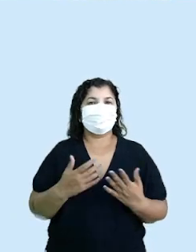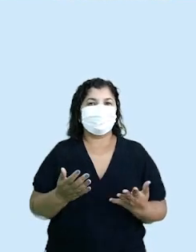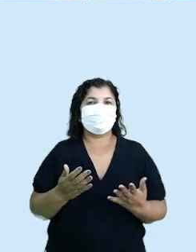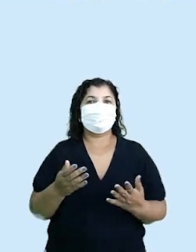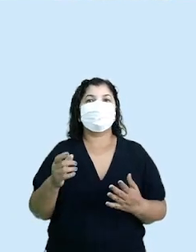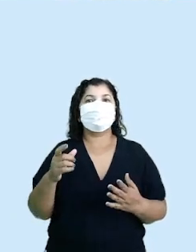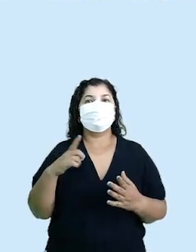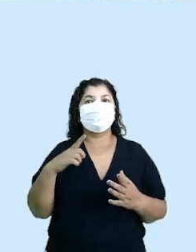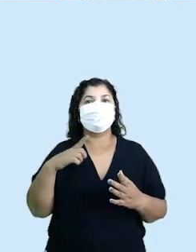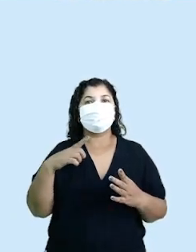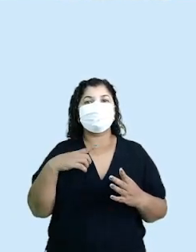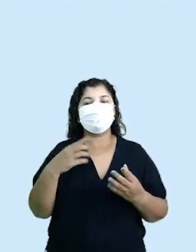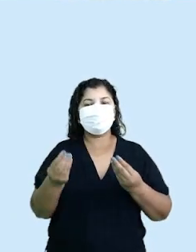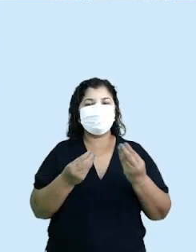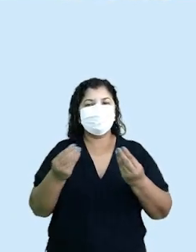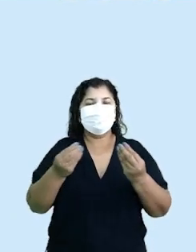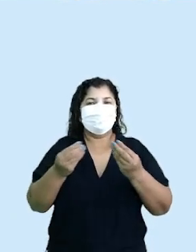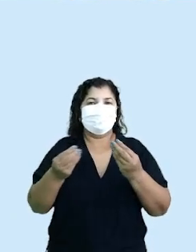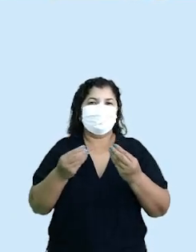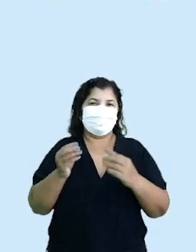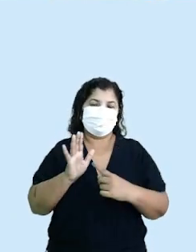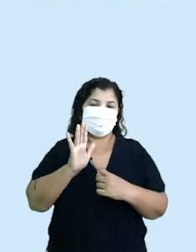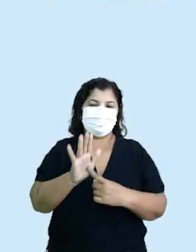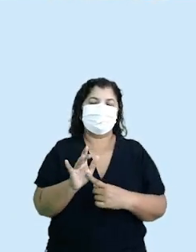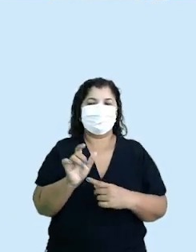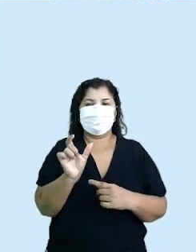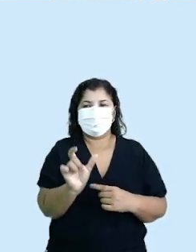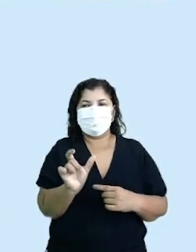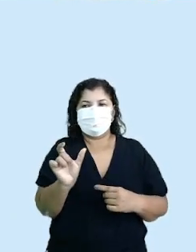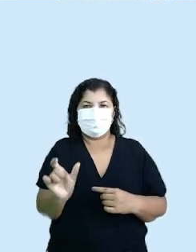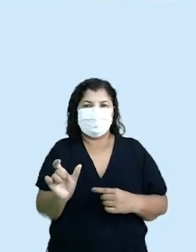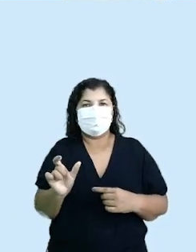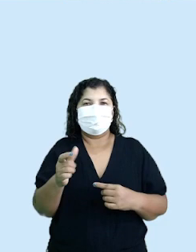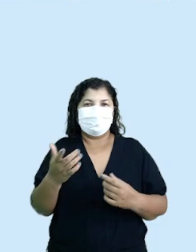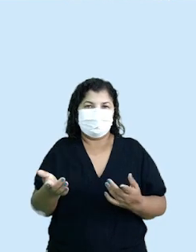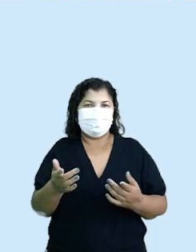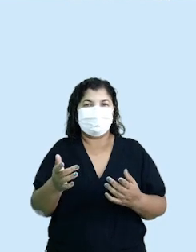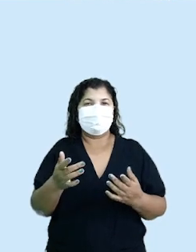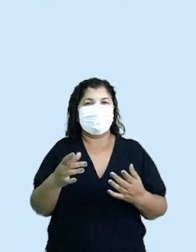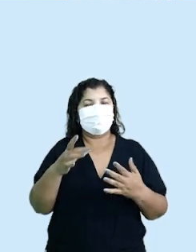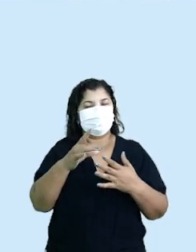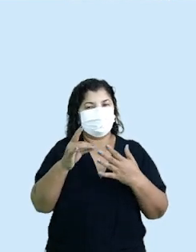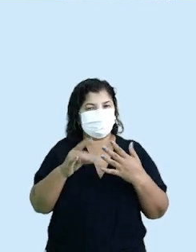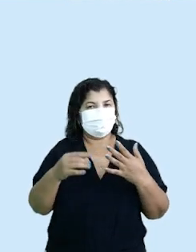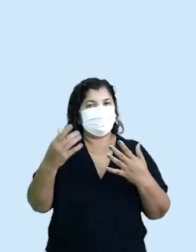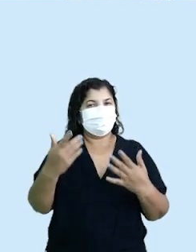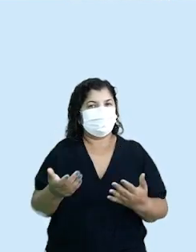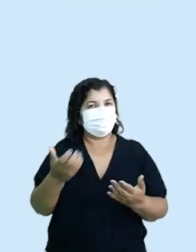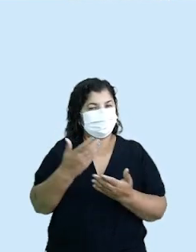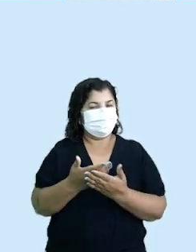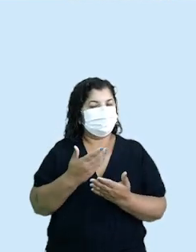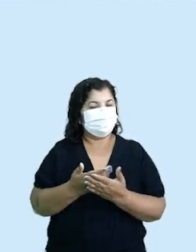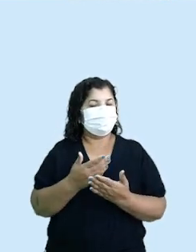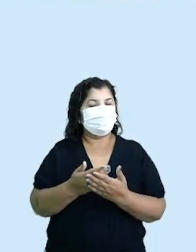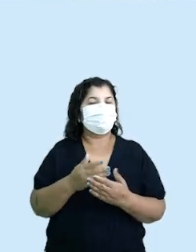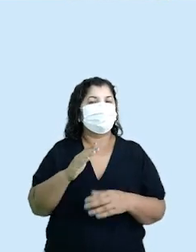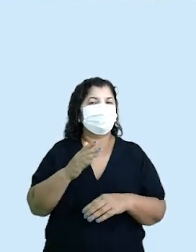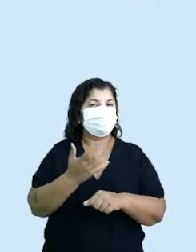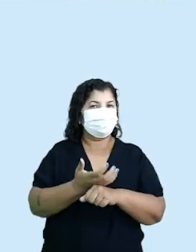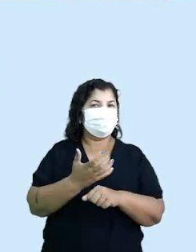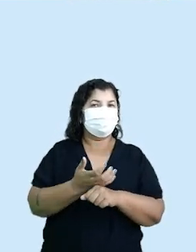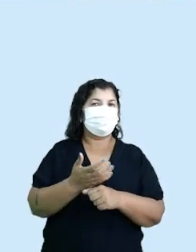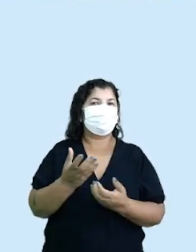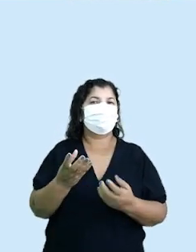A gente tem uma associação em série de pilhas. Você vai estudar isso com mais detalhes na disciplina de física, tá?